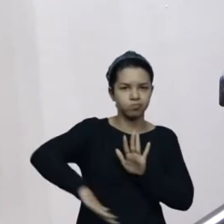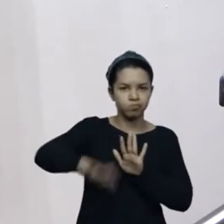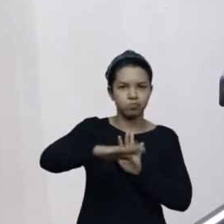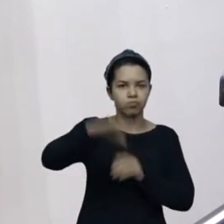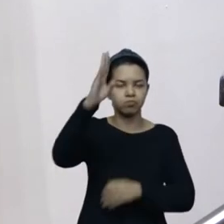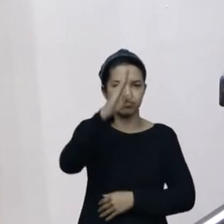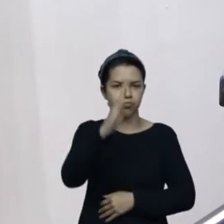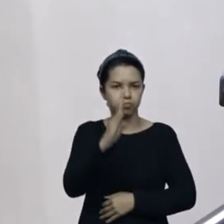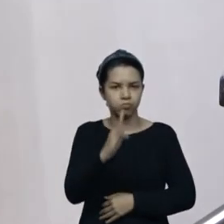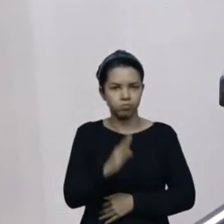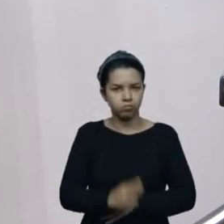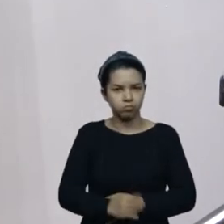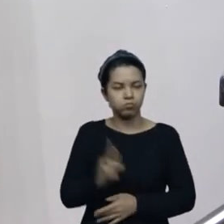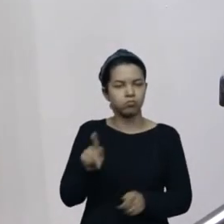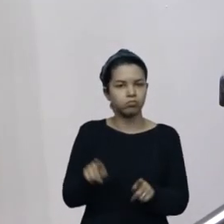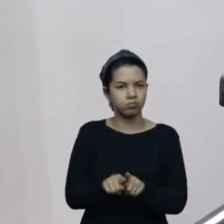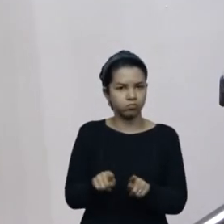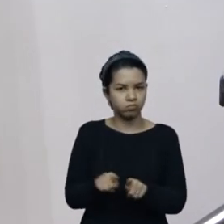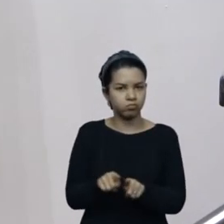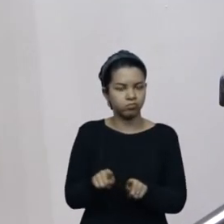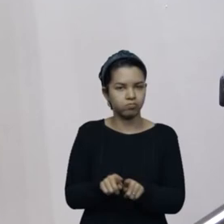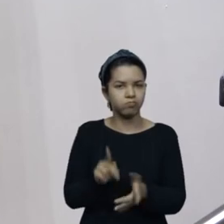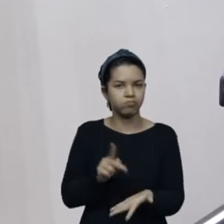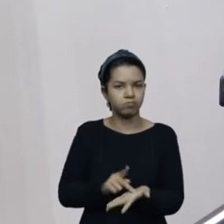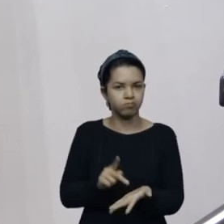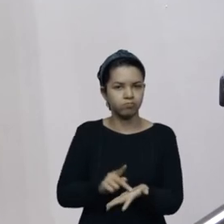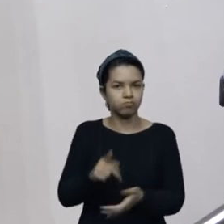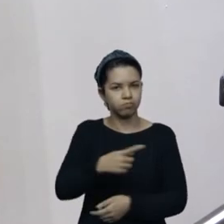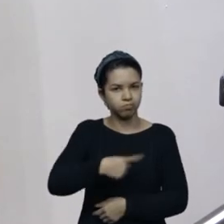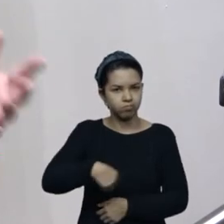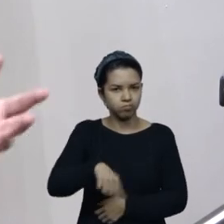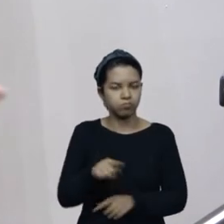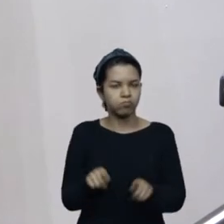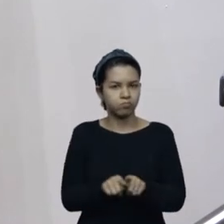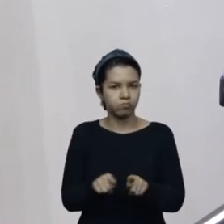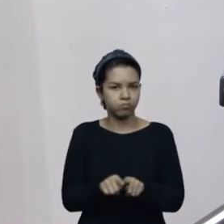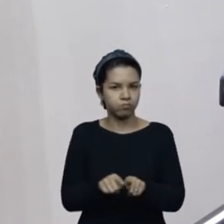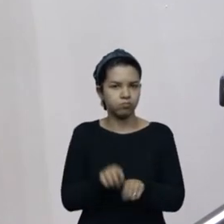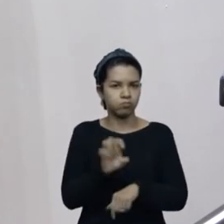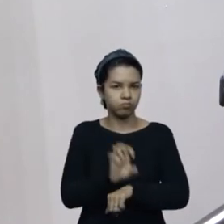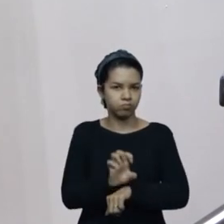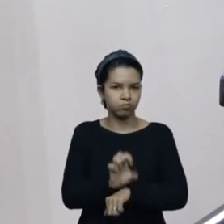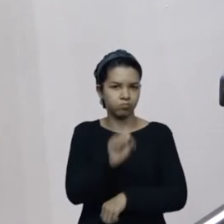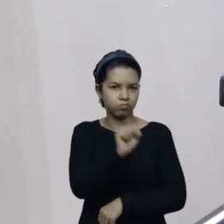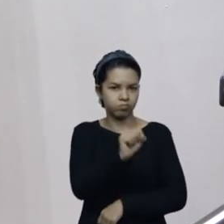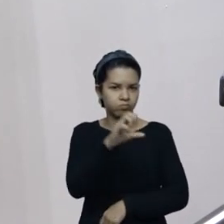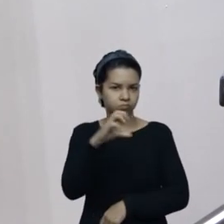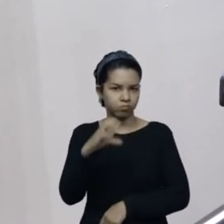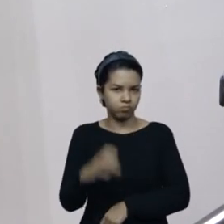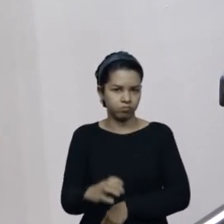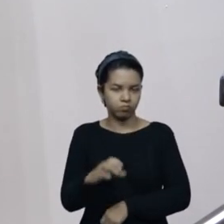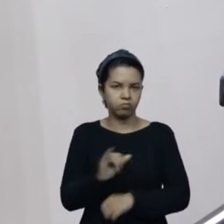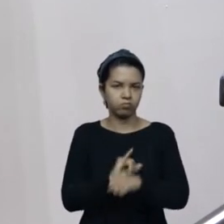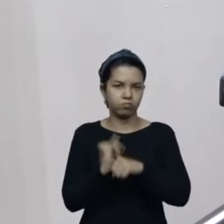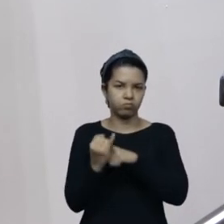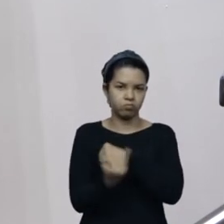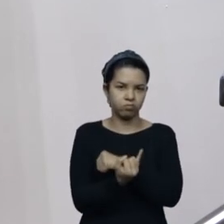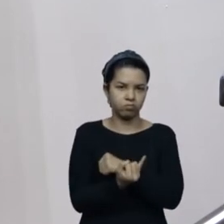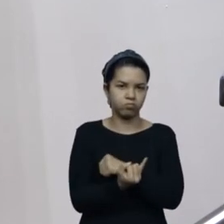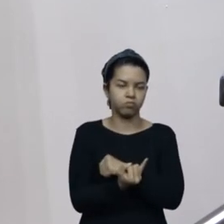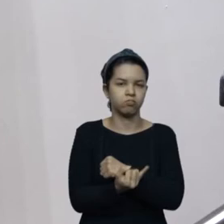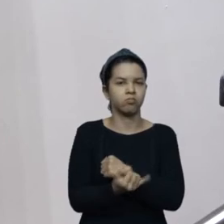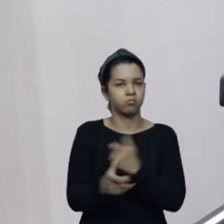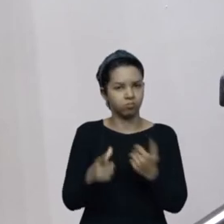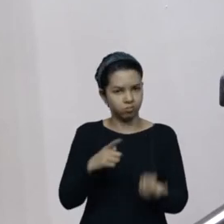e, claro, nós não estamos, Santa Catarina não está numa ilha, tem uma bela